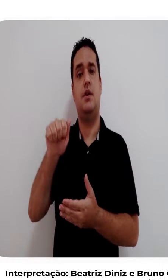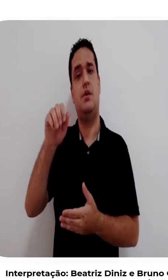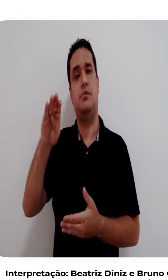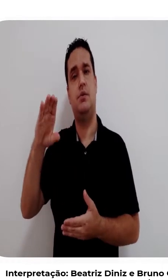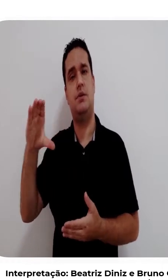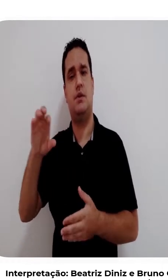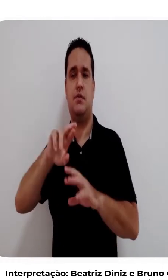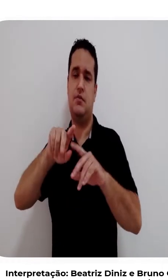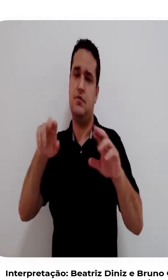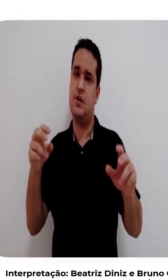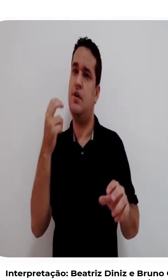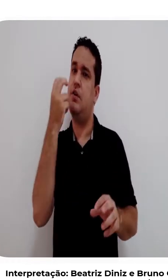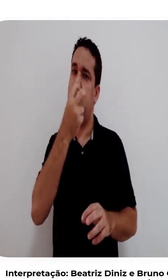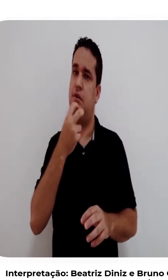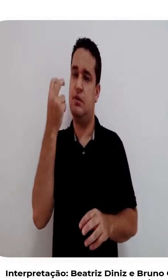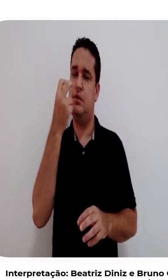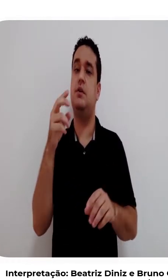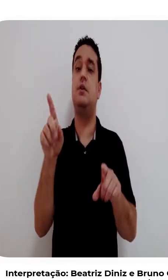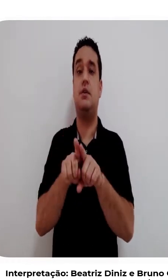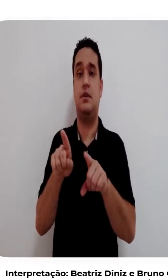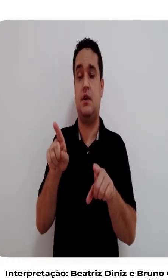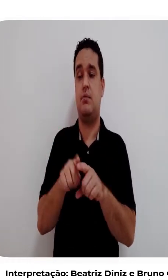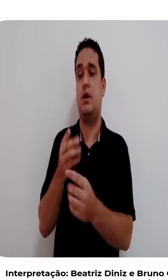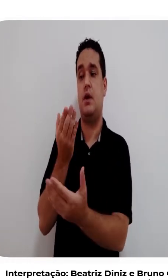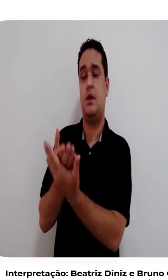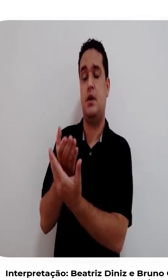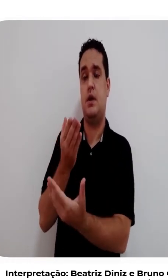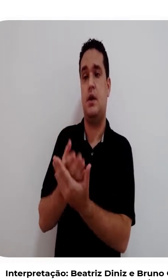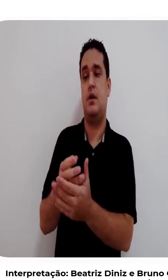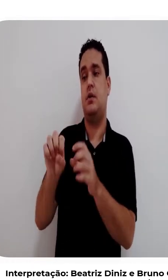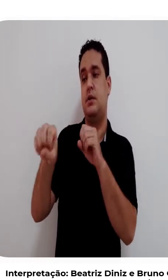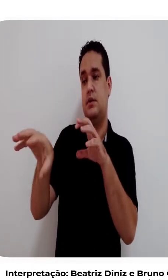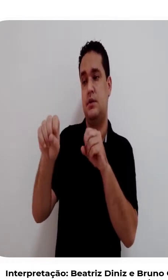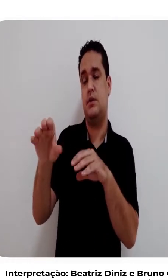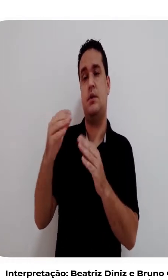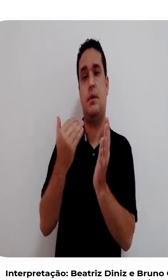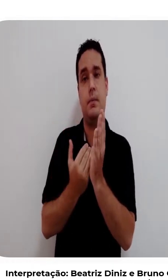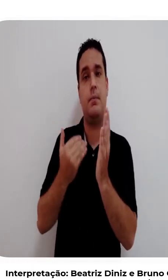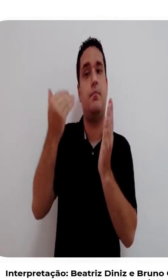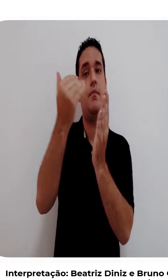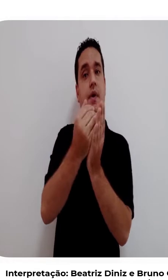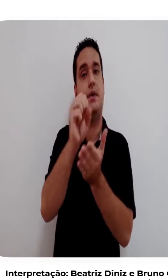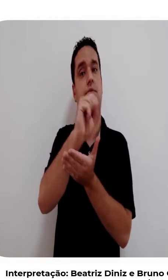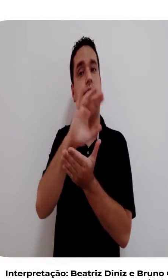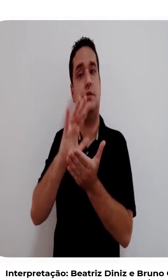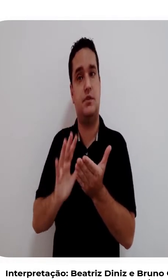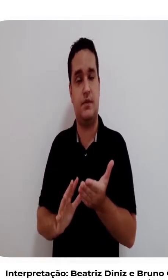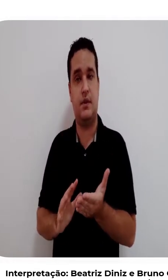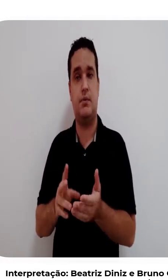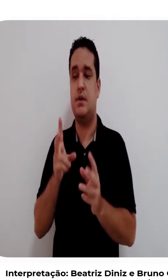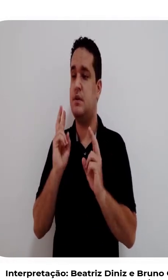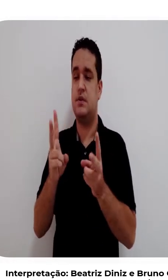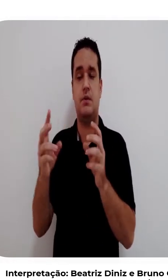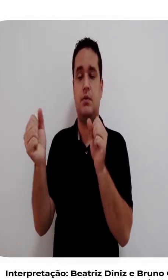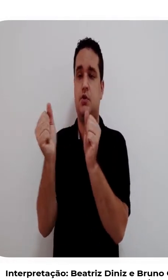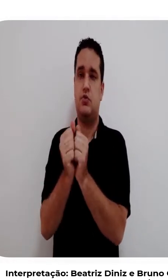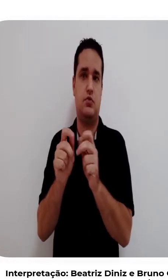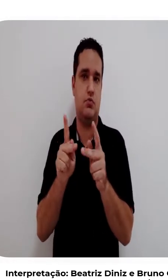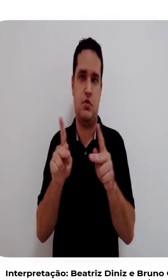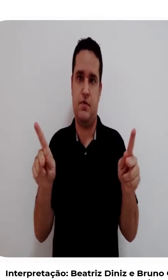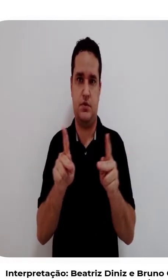dado também as atividades durante o tempo da aula, evitando passar atividades que sejam feitas sem o suporte da